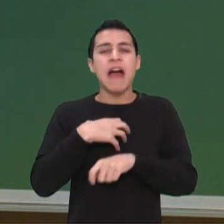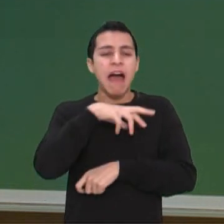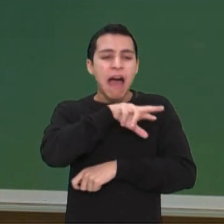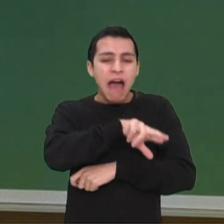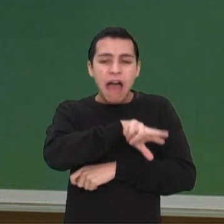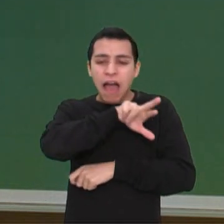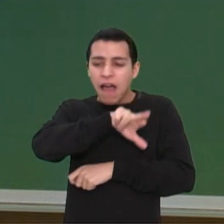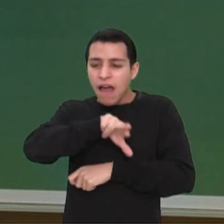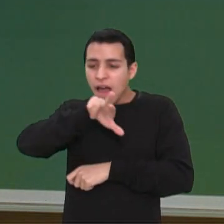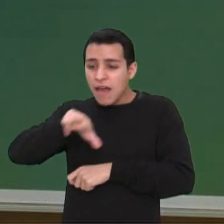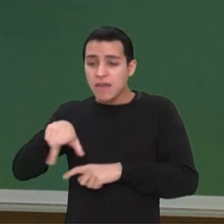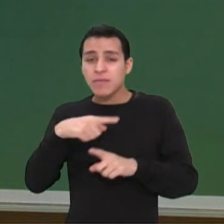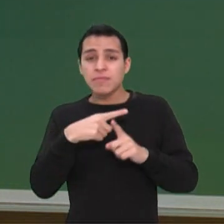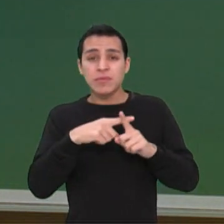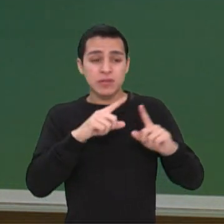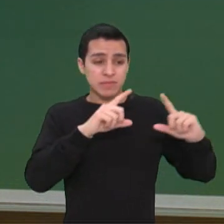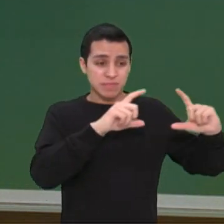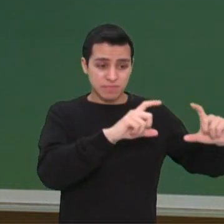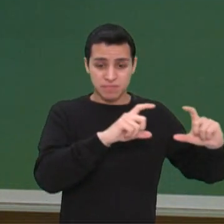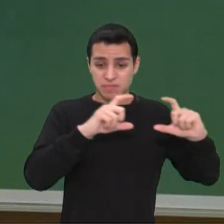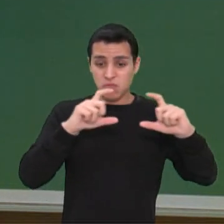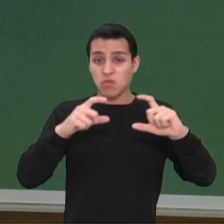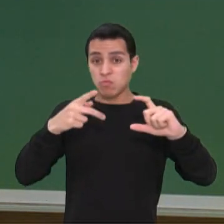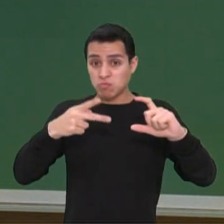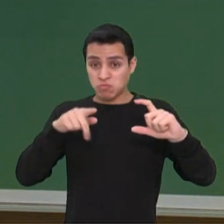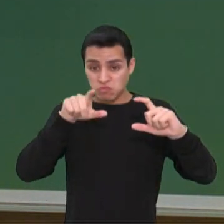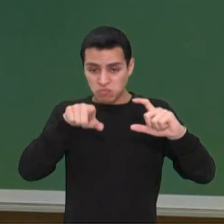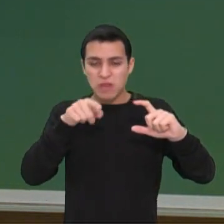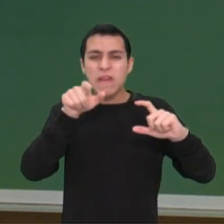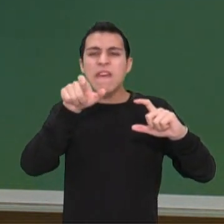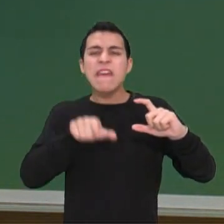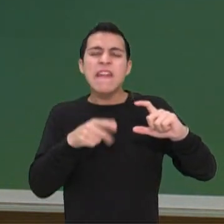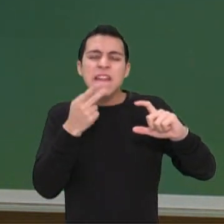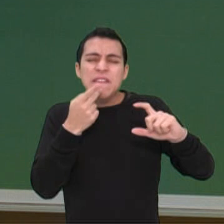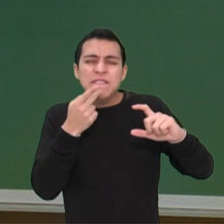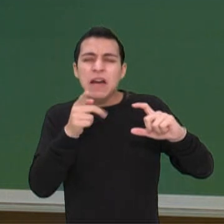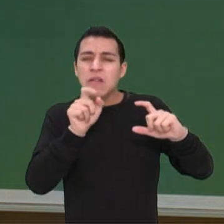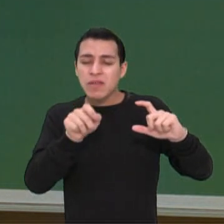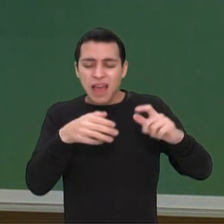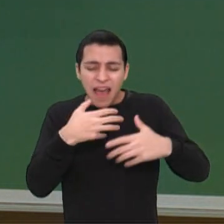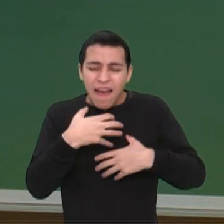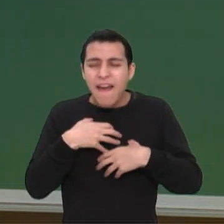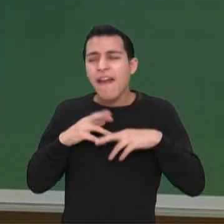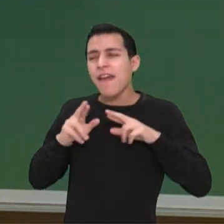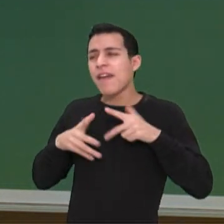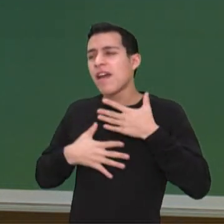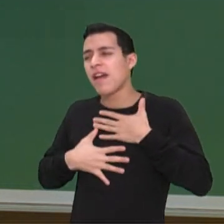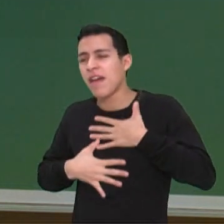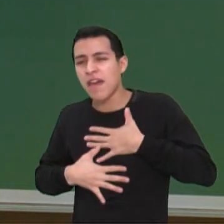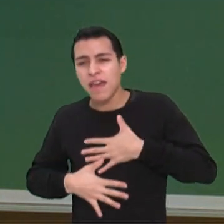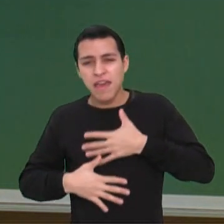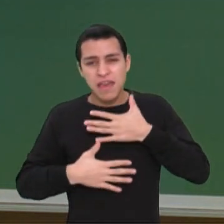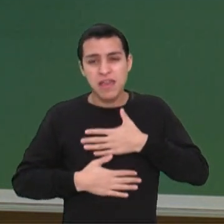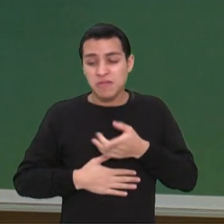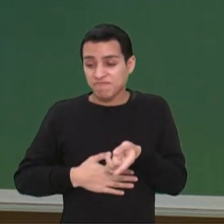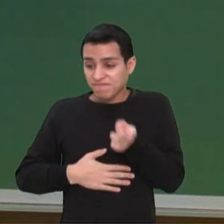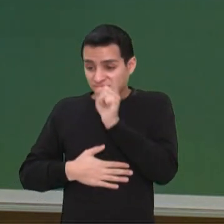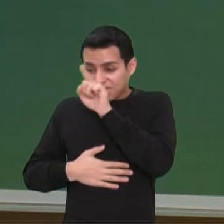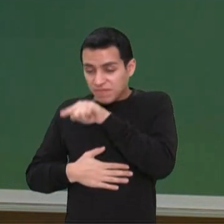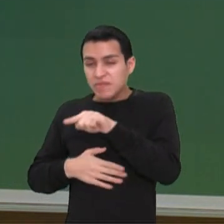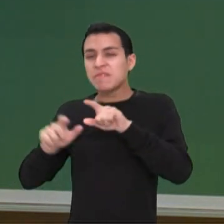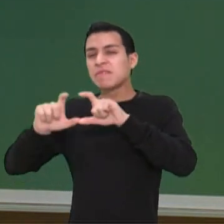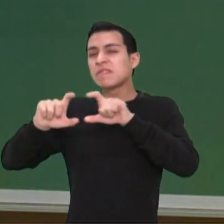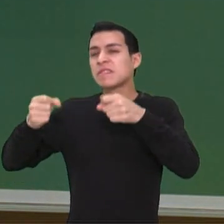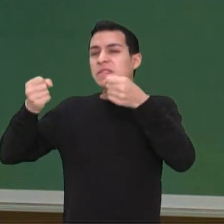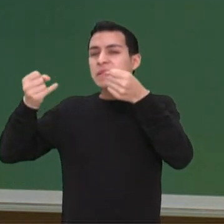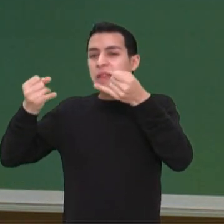Porque no segundo quadrinho, que ele diz que está se sentindo relaxado, no outro quadrinho que diz que ele acredita, que pode